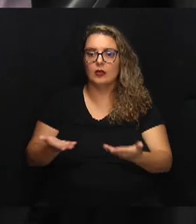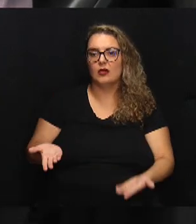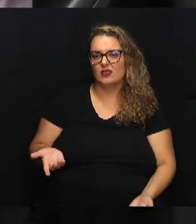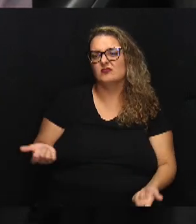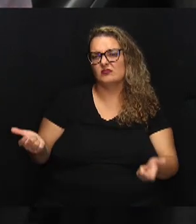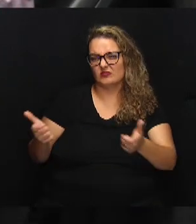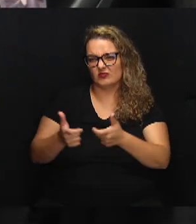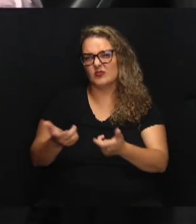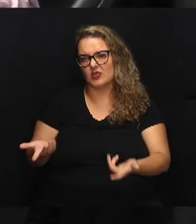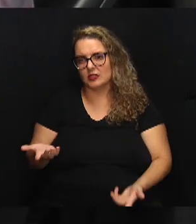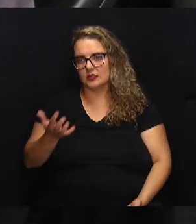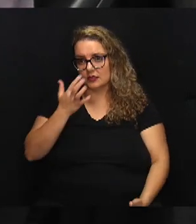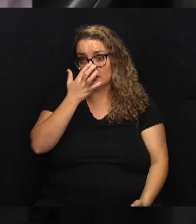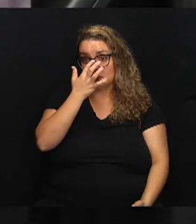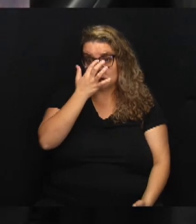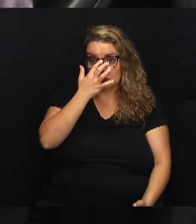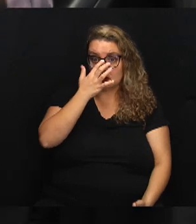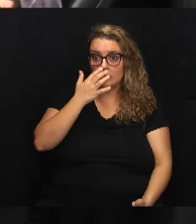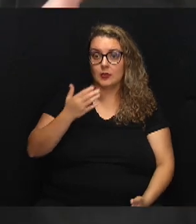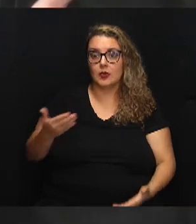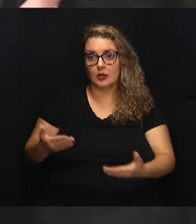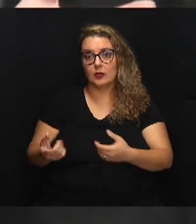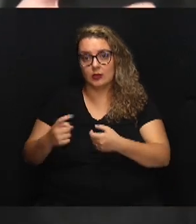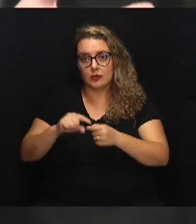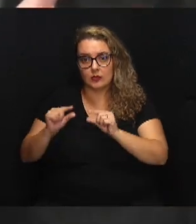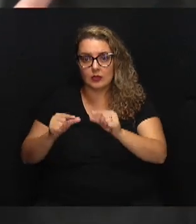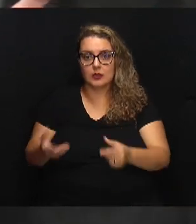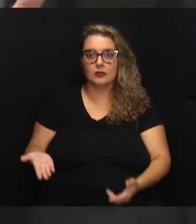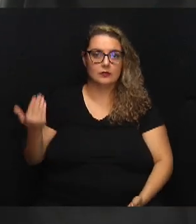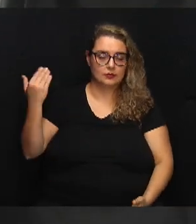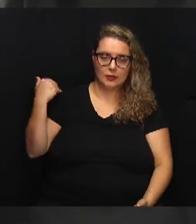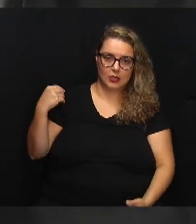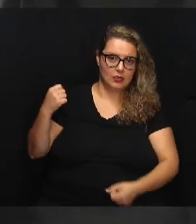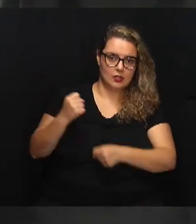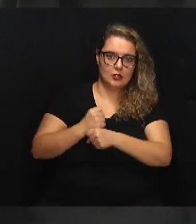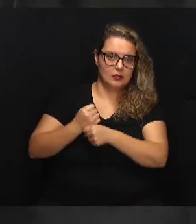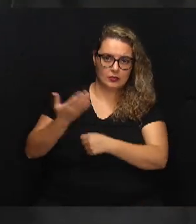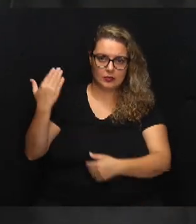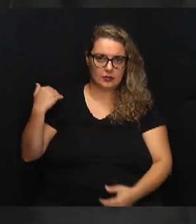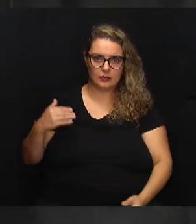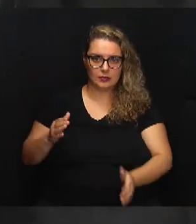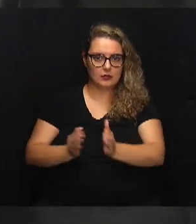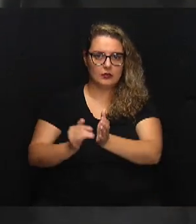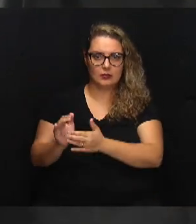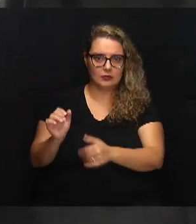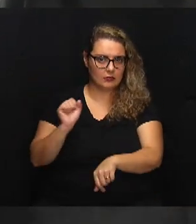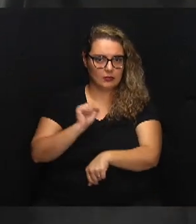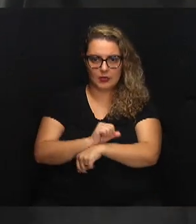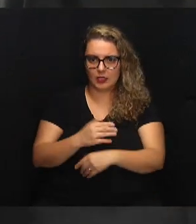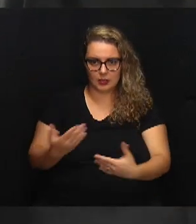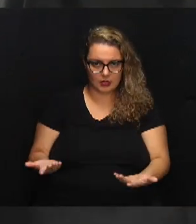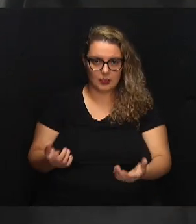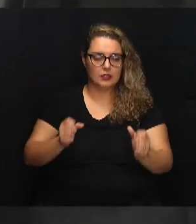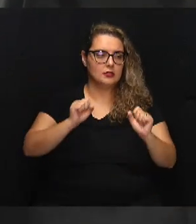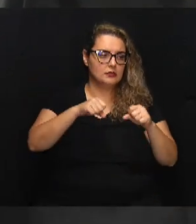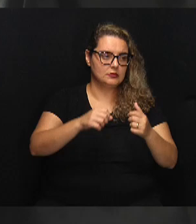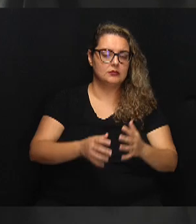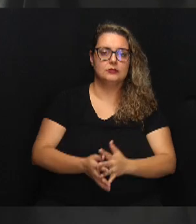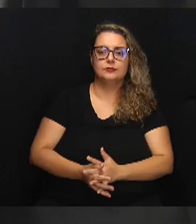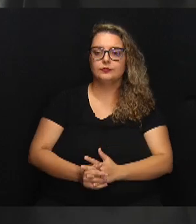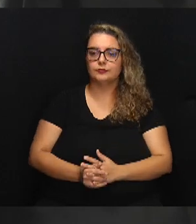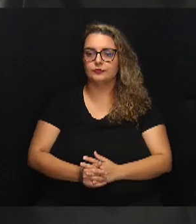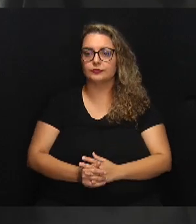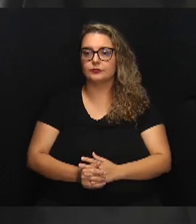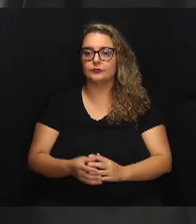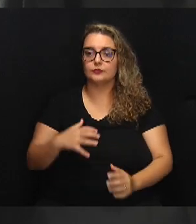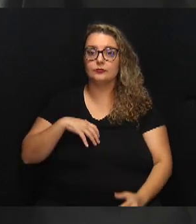diminuiu bastante. Somente agora retomou um pouquinho, mas há alguns anos atrás os concursos estavam parados. Né? Sim. E aí foi